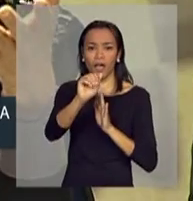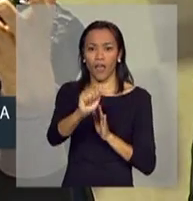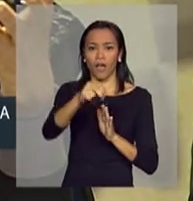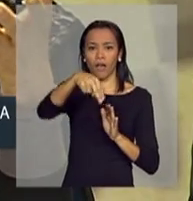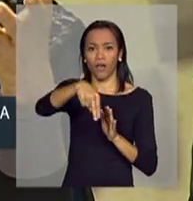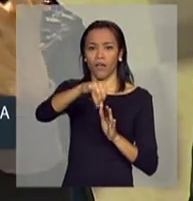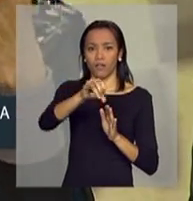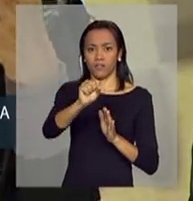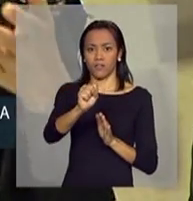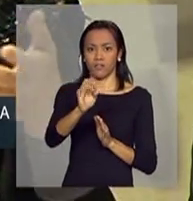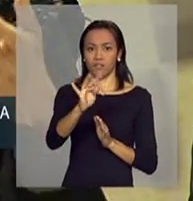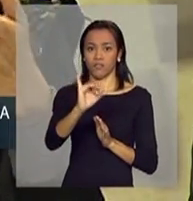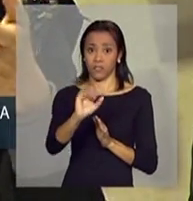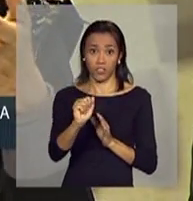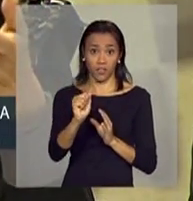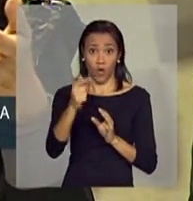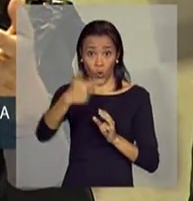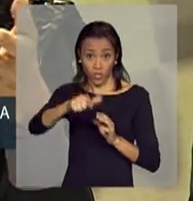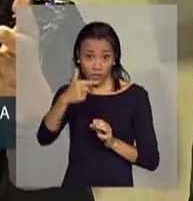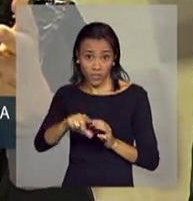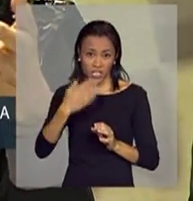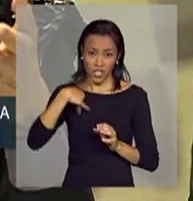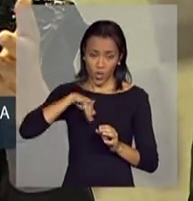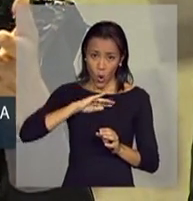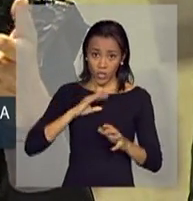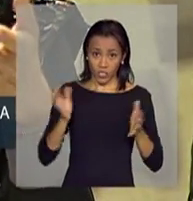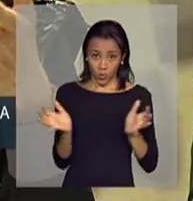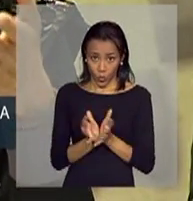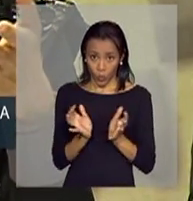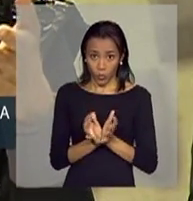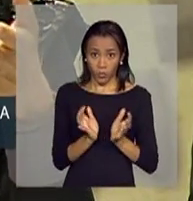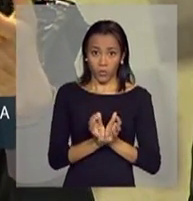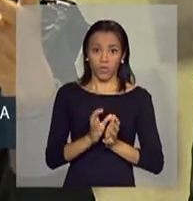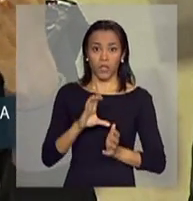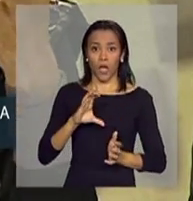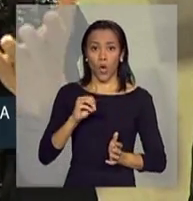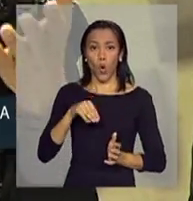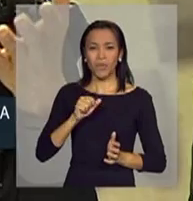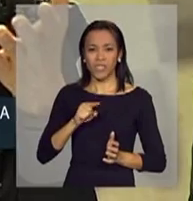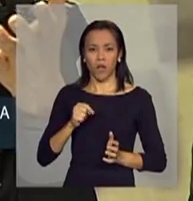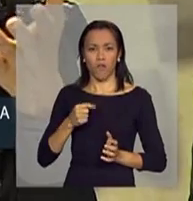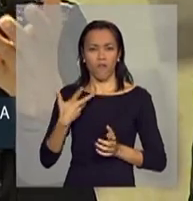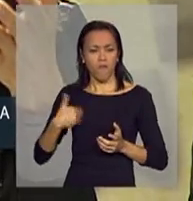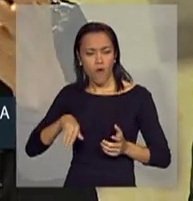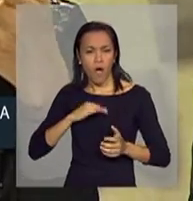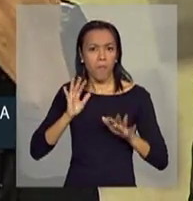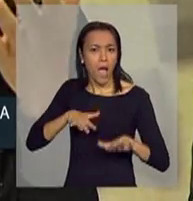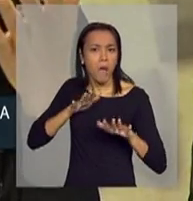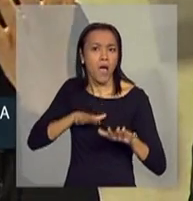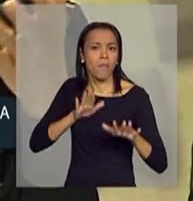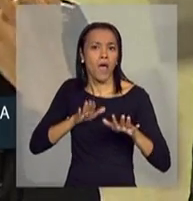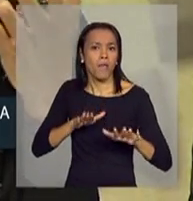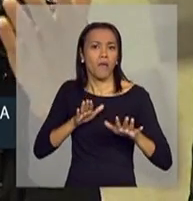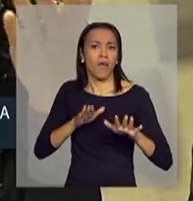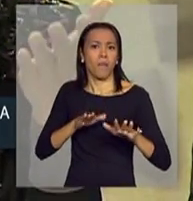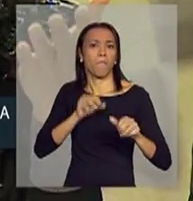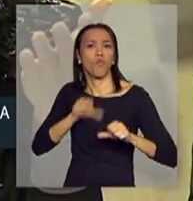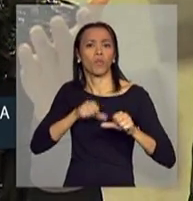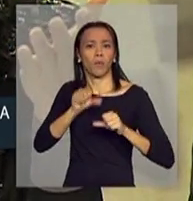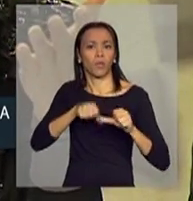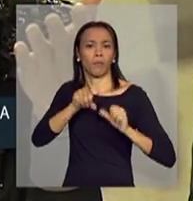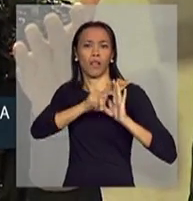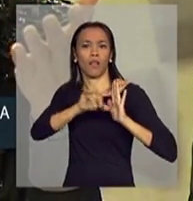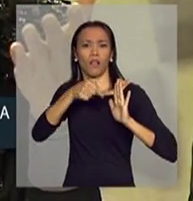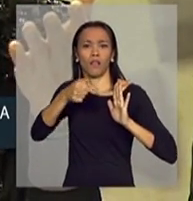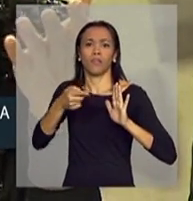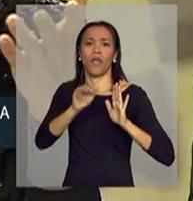enquanto comissão, fazer parte do movimento social que precisa apoiar uma mudança desse